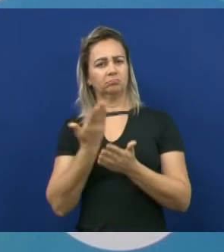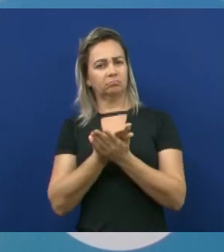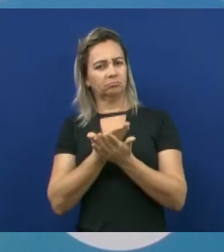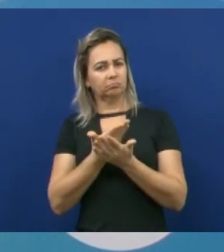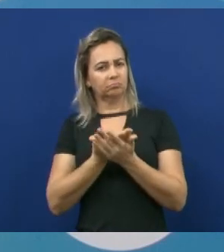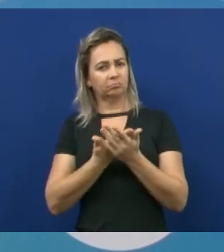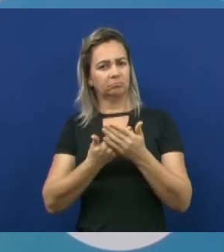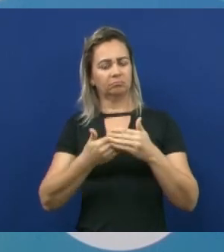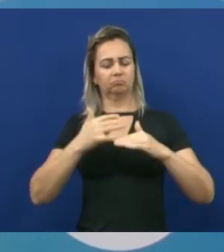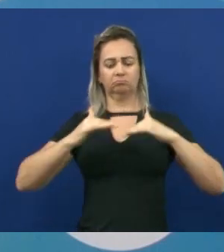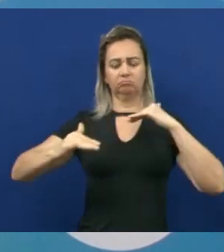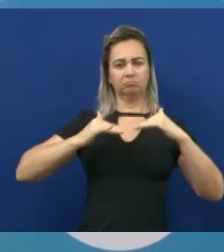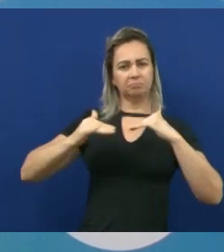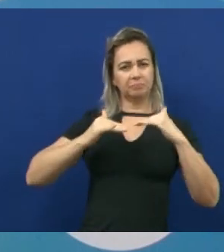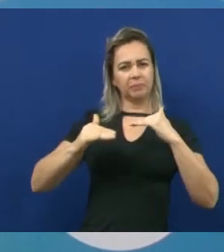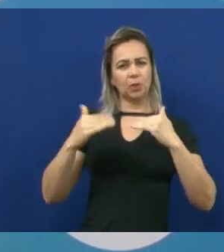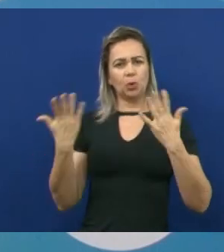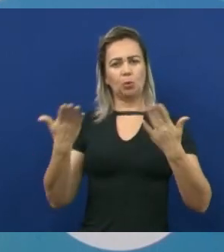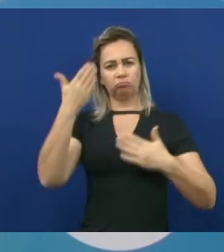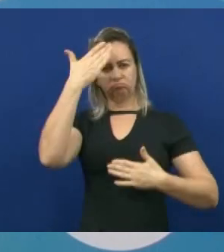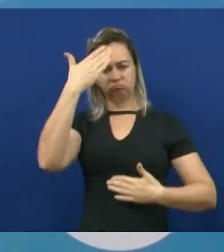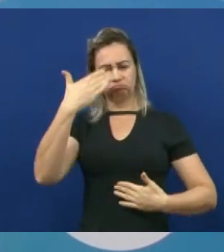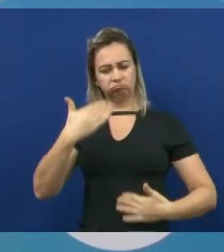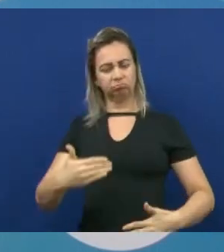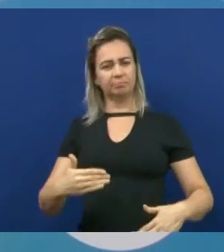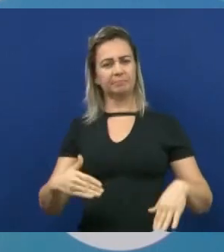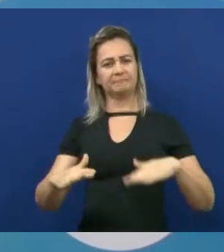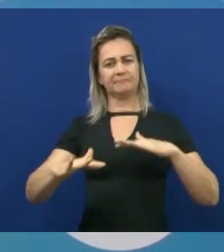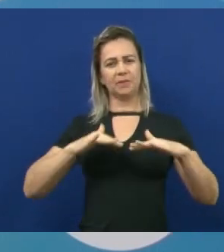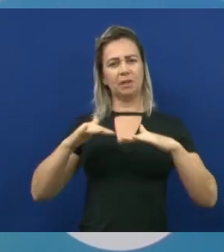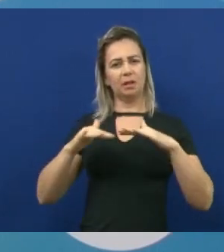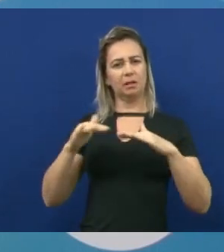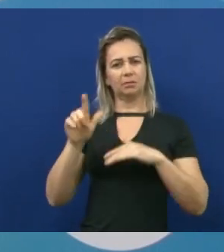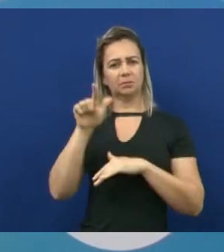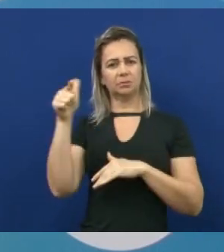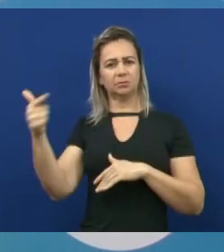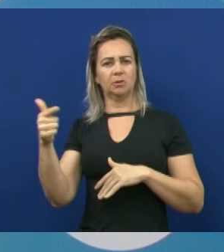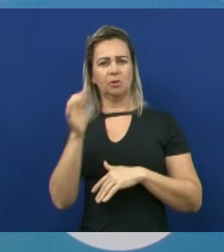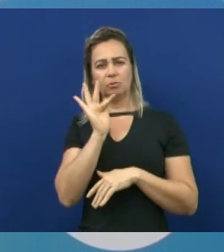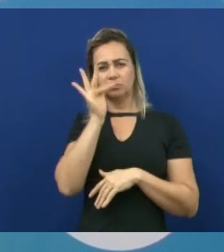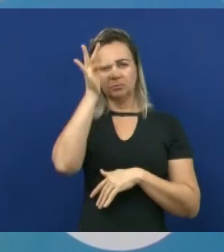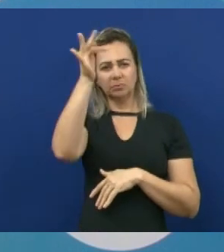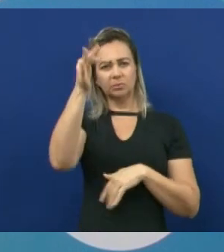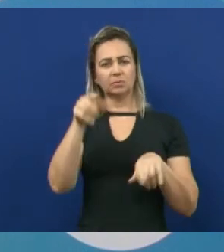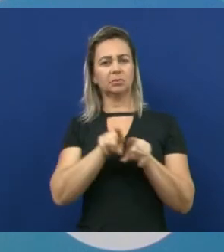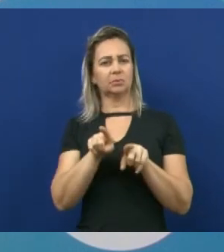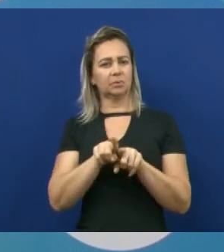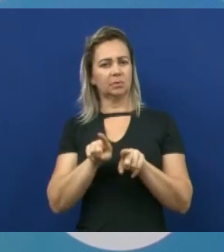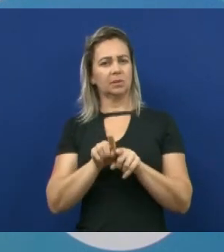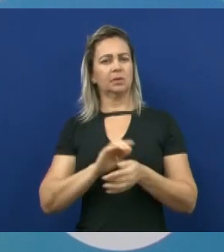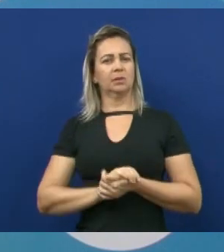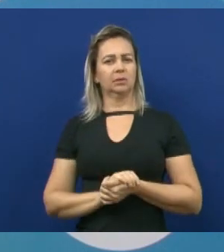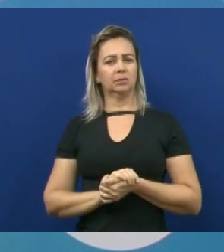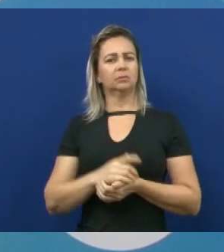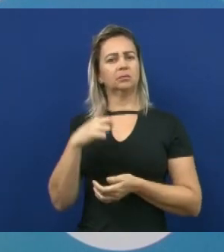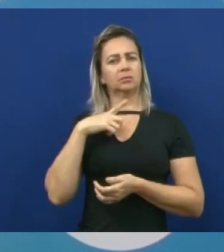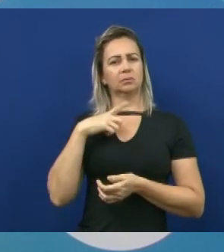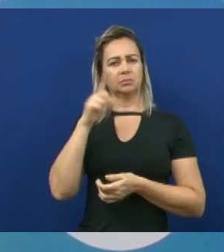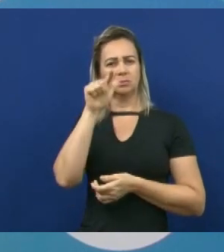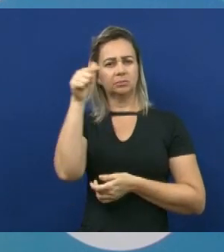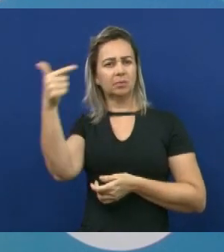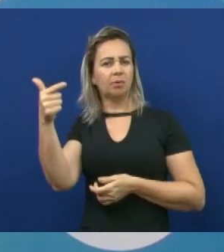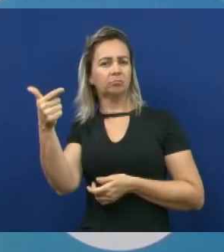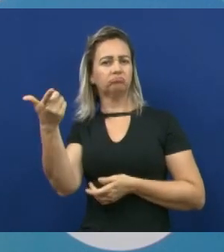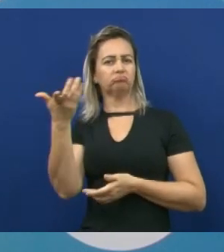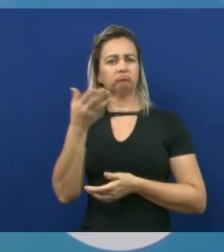movimento, como que os corpos se movimentam, as leis de Kepler e futuramente a gente também iremos inserir outros